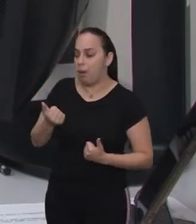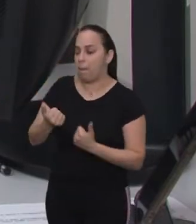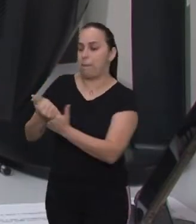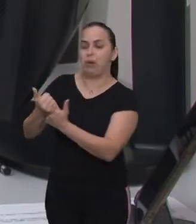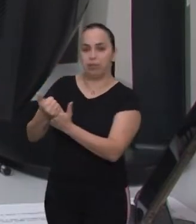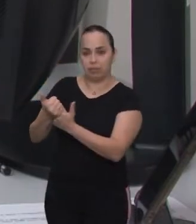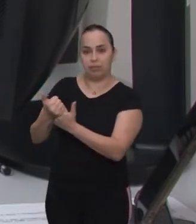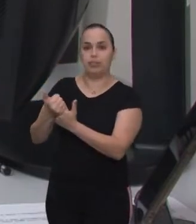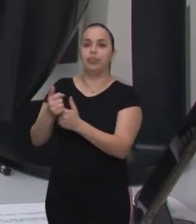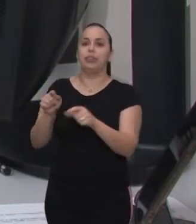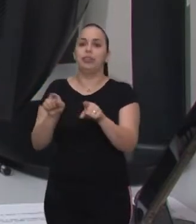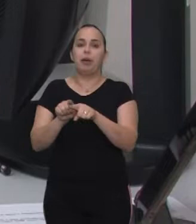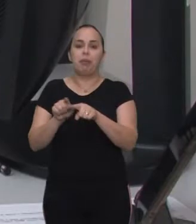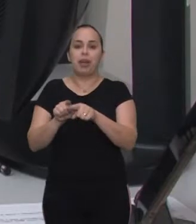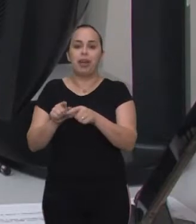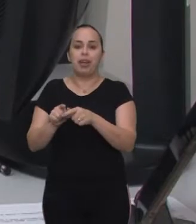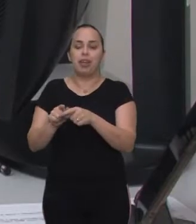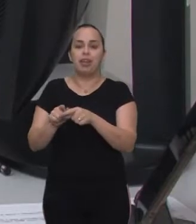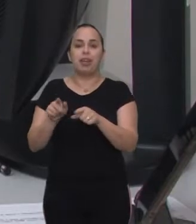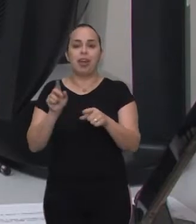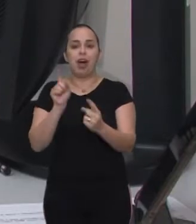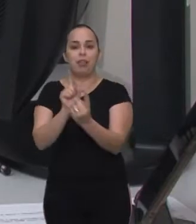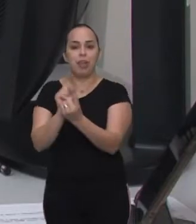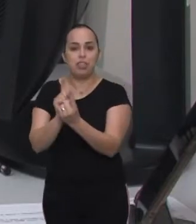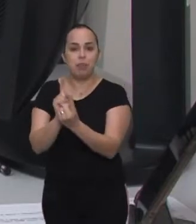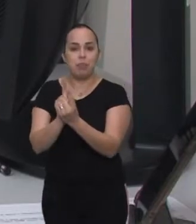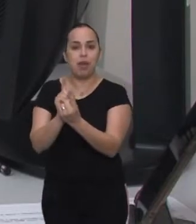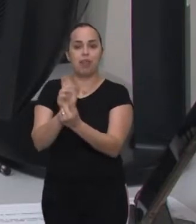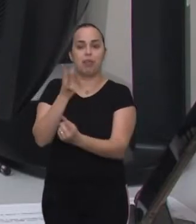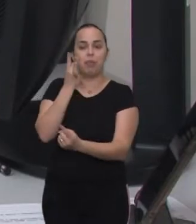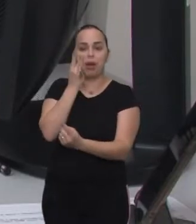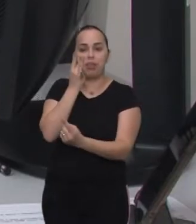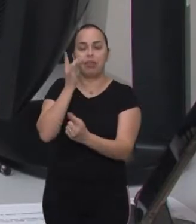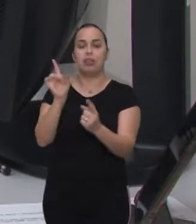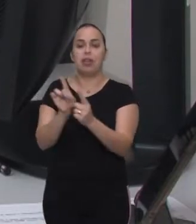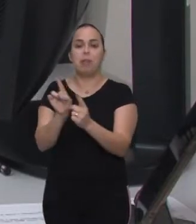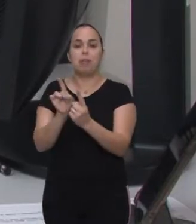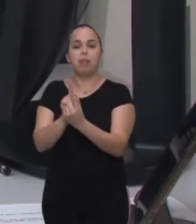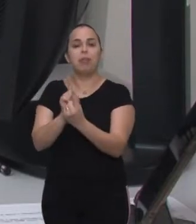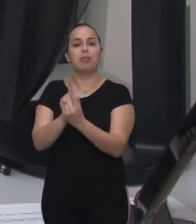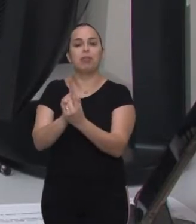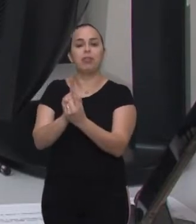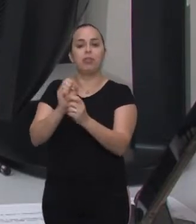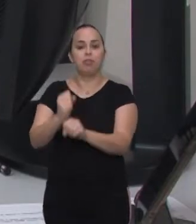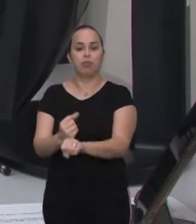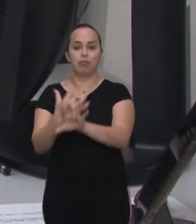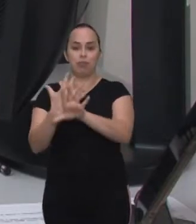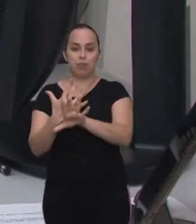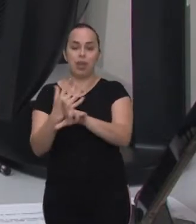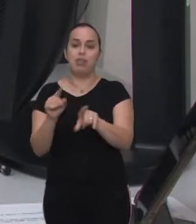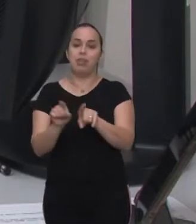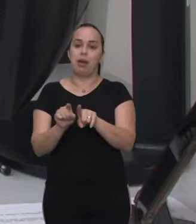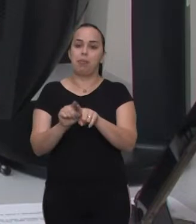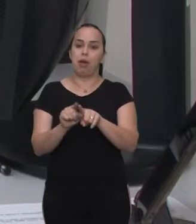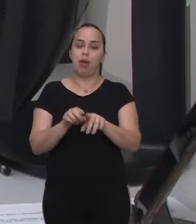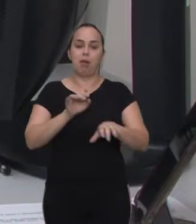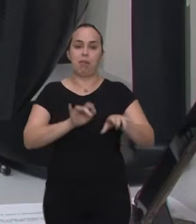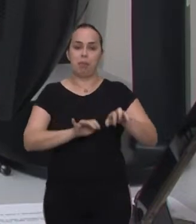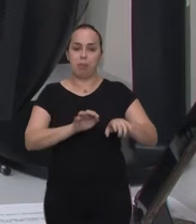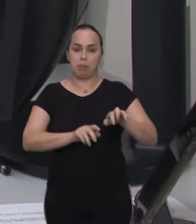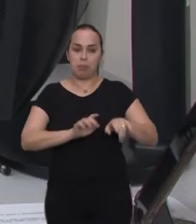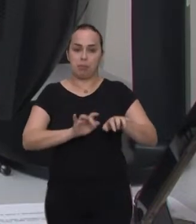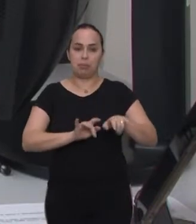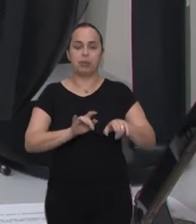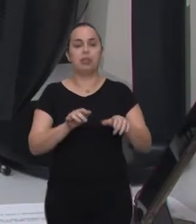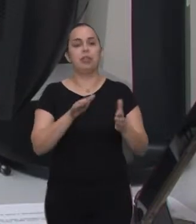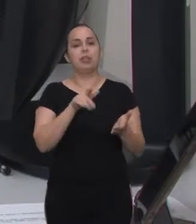gabinete o vereador né atividades auxiliares atendimento ao público tanto pessoal quanto telefônico assim com operação de